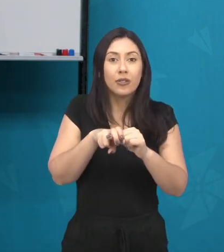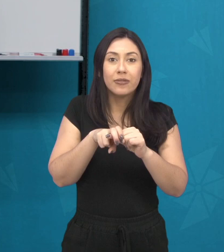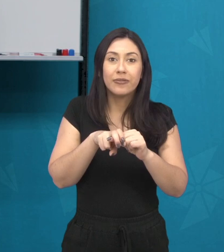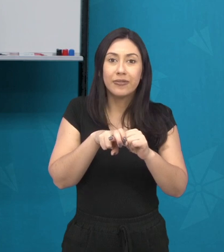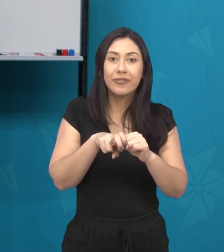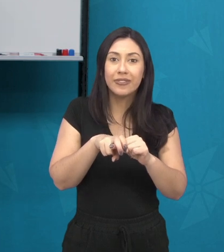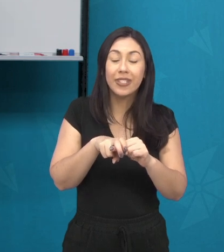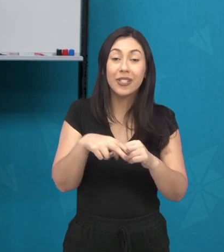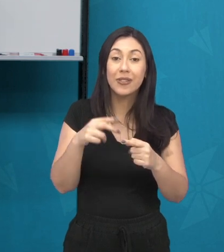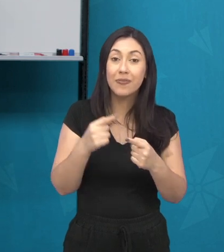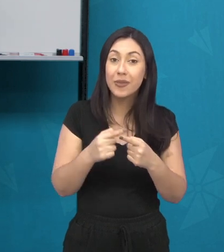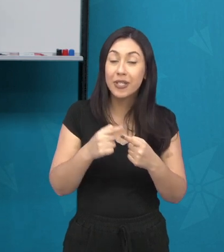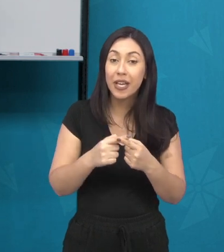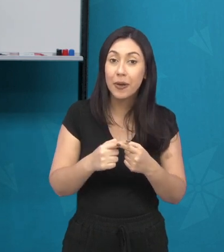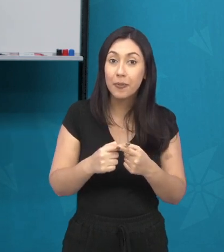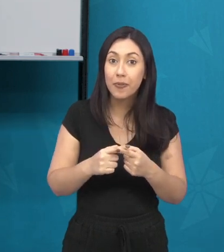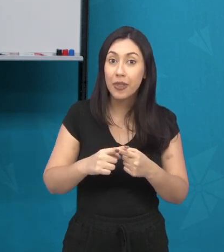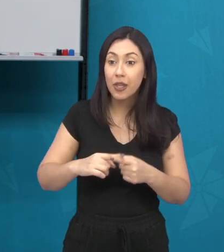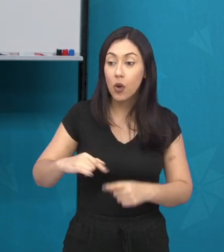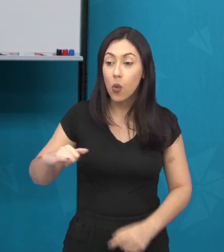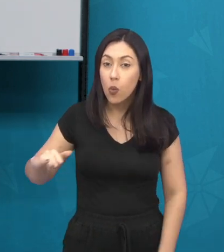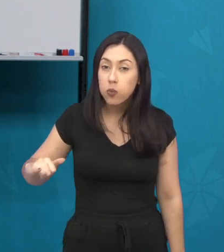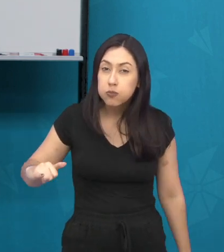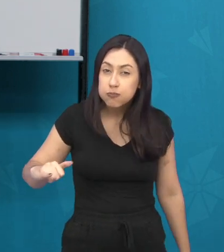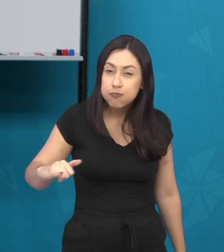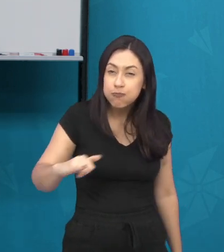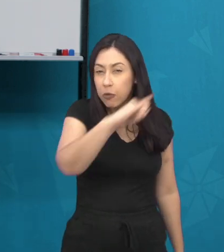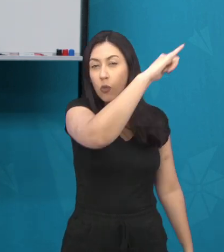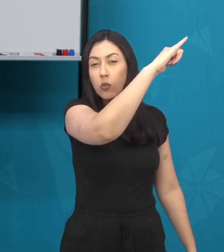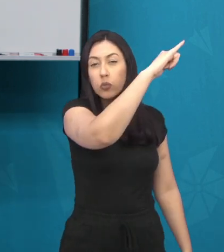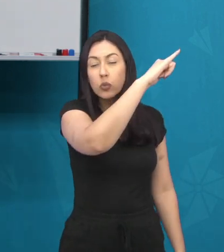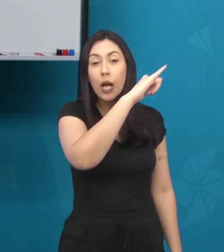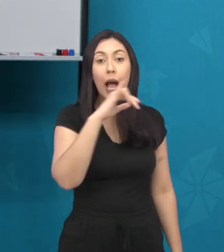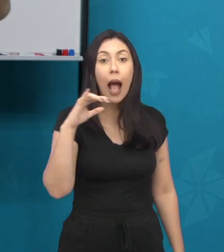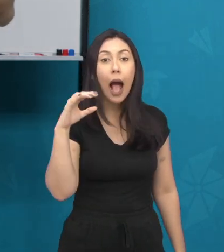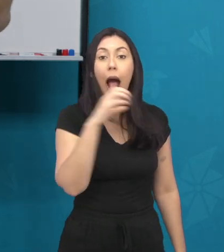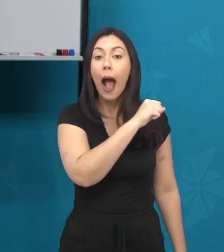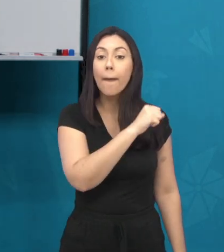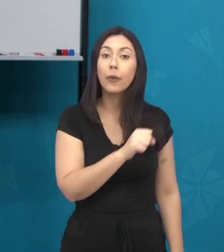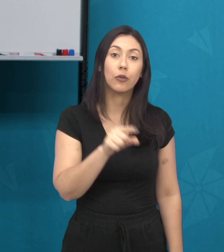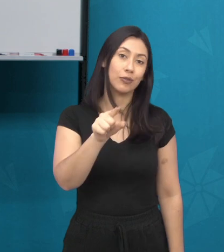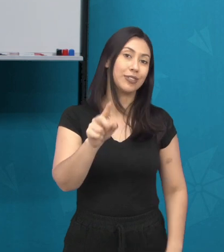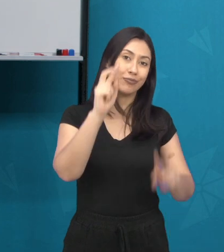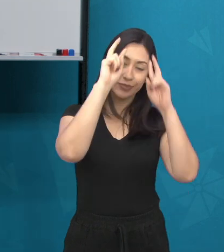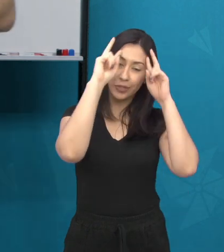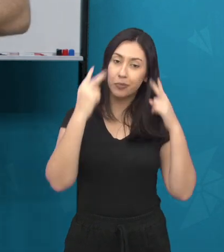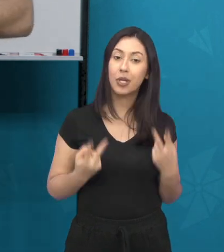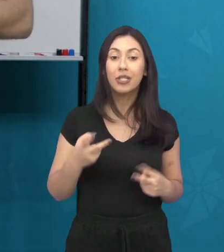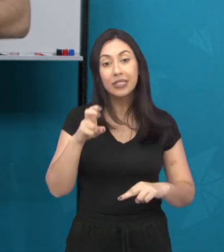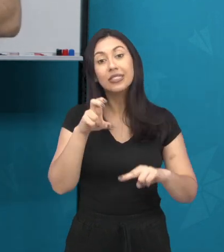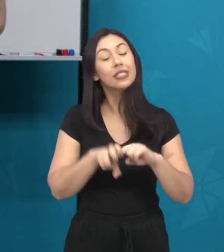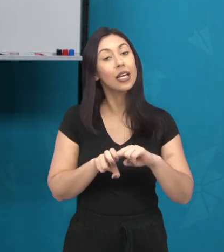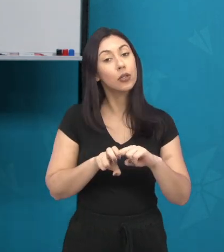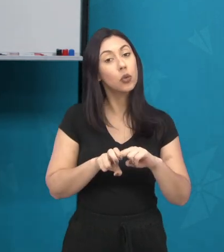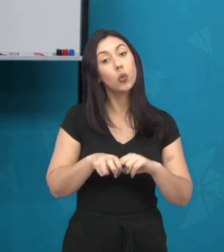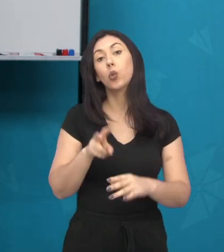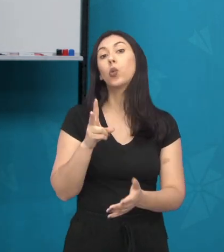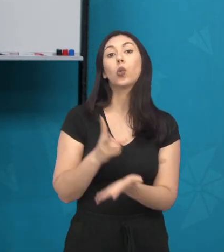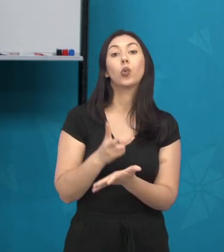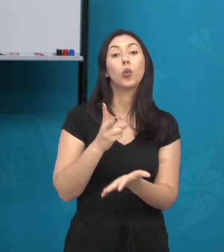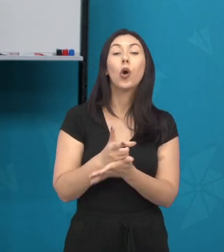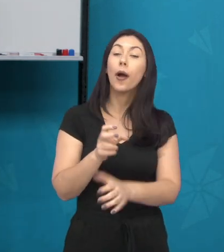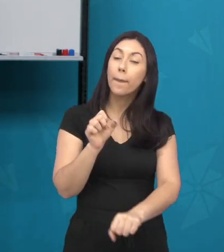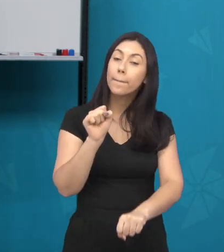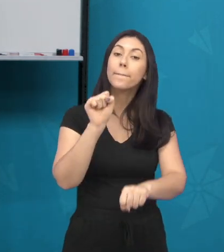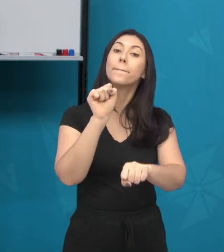assento do avião porque o avião acelera tão rápido você ser humano que tá ali dentro daquele avião tende a ficar num estado